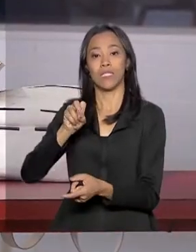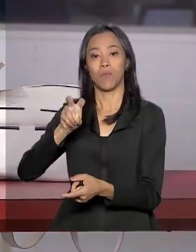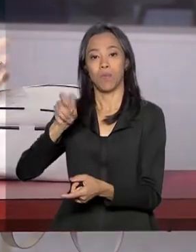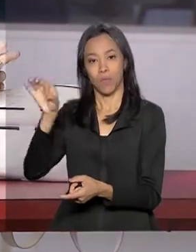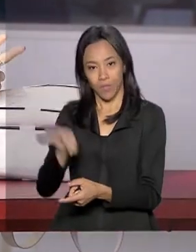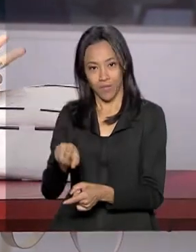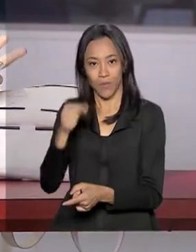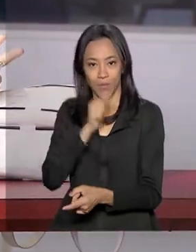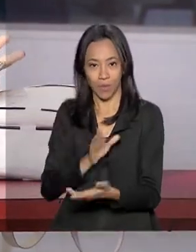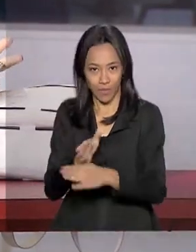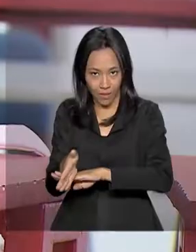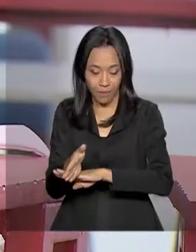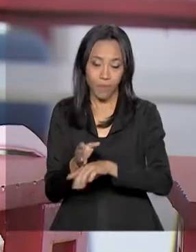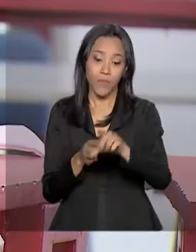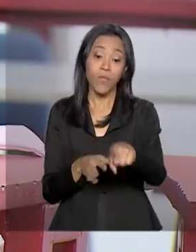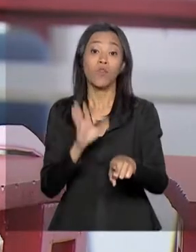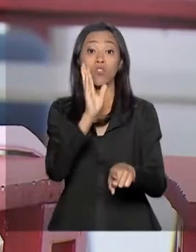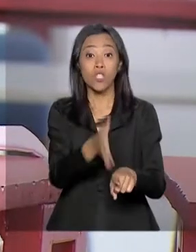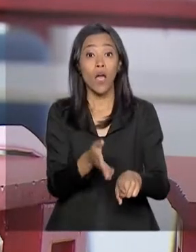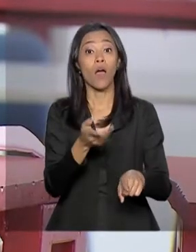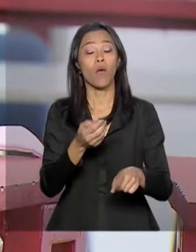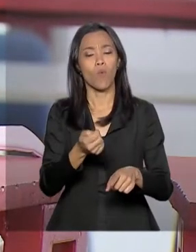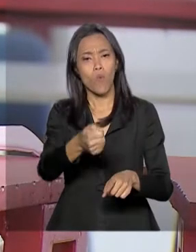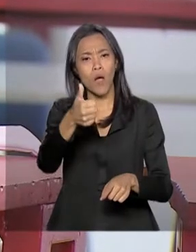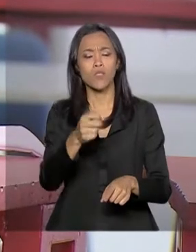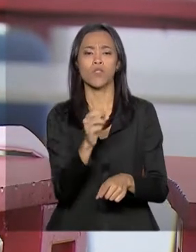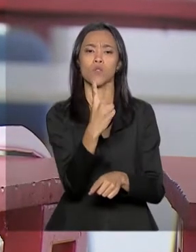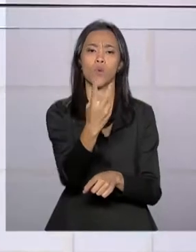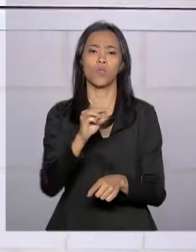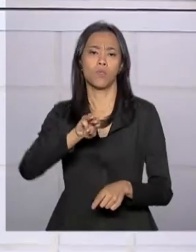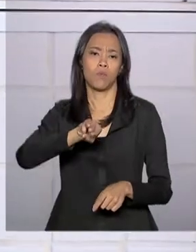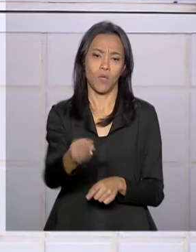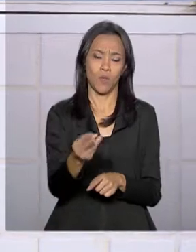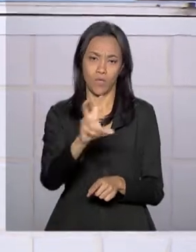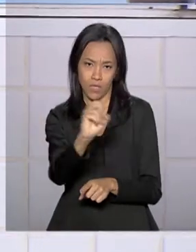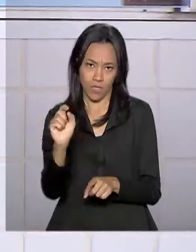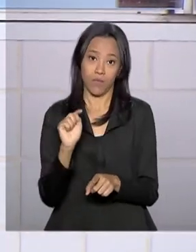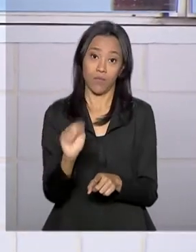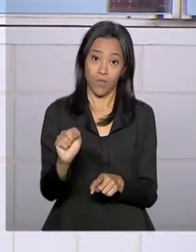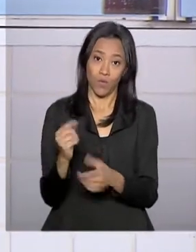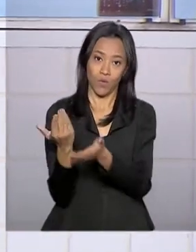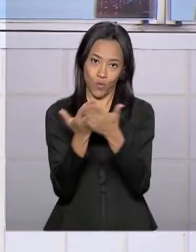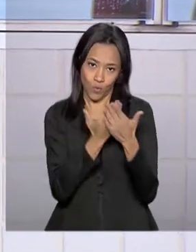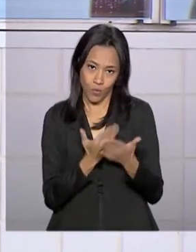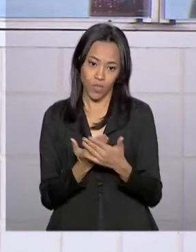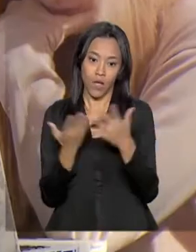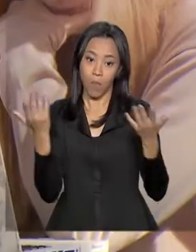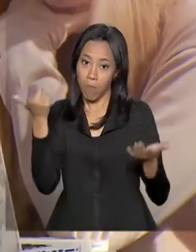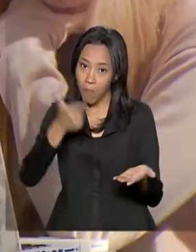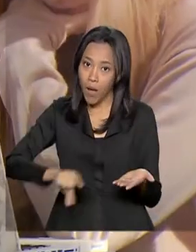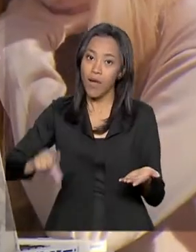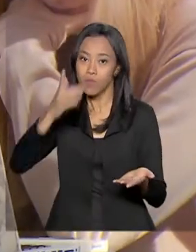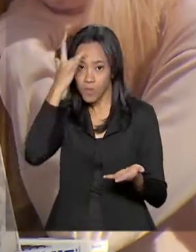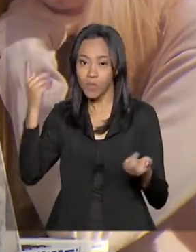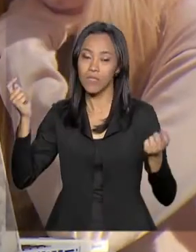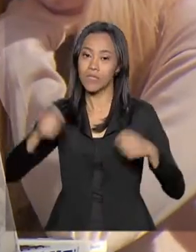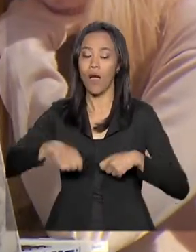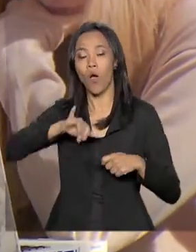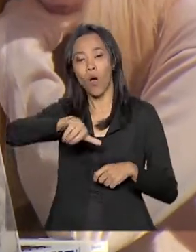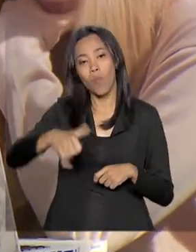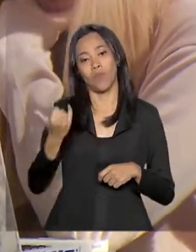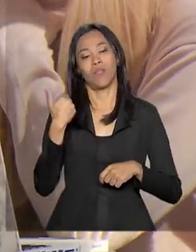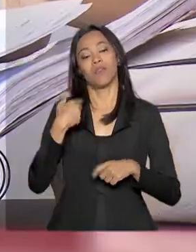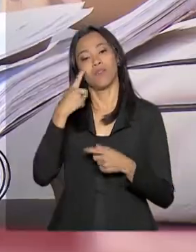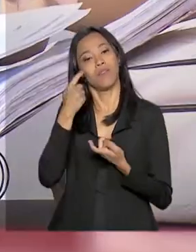foi criado, o ProUni já atendeu quase 2 milhões e meio de estudantes. E agora mais gente vai ter a oportunidade de